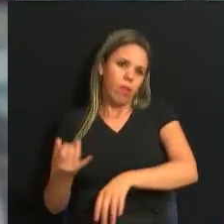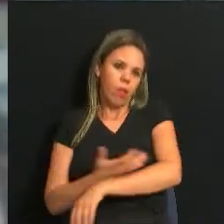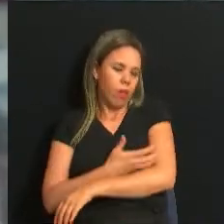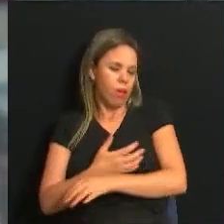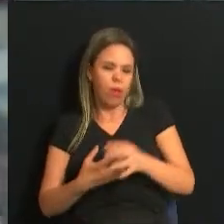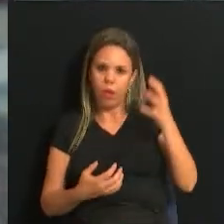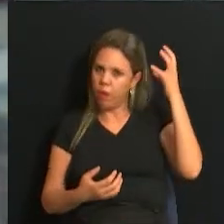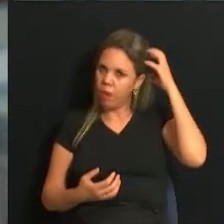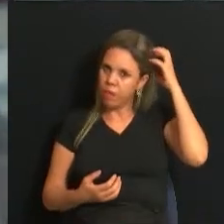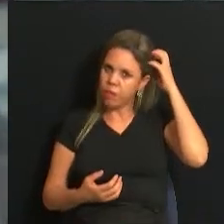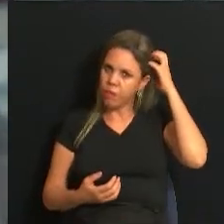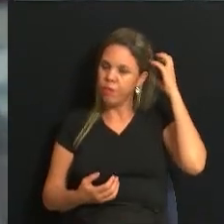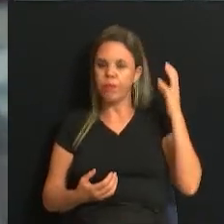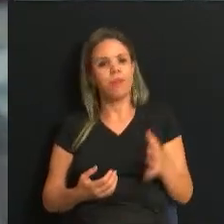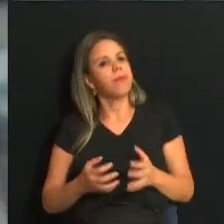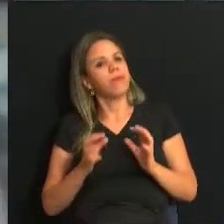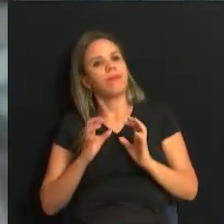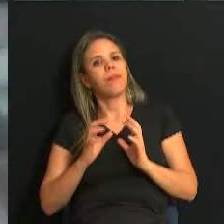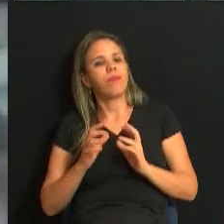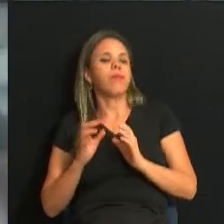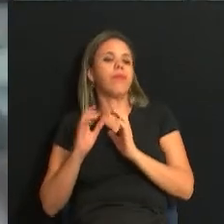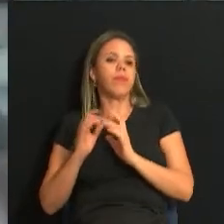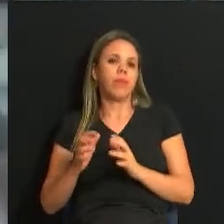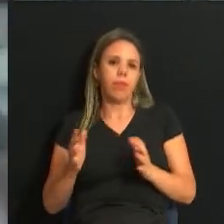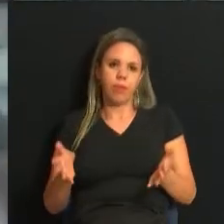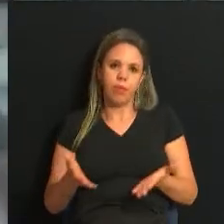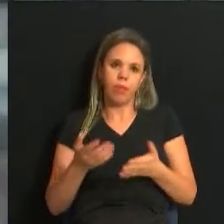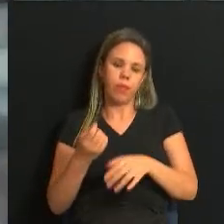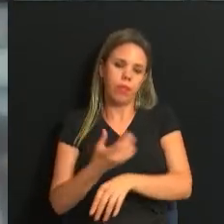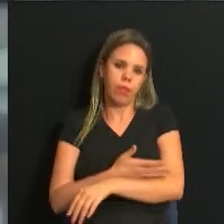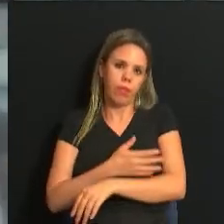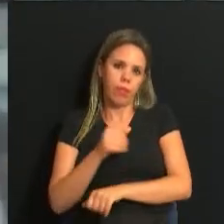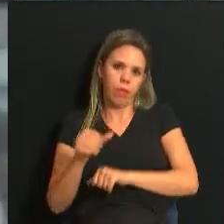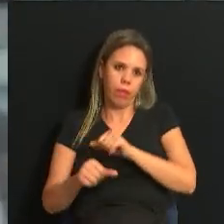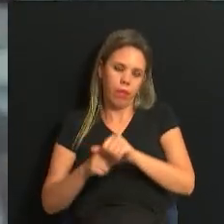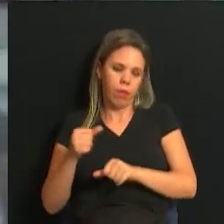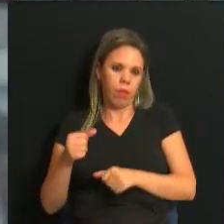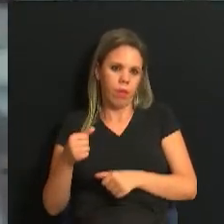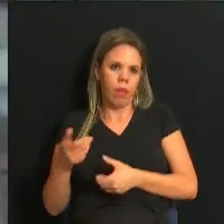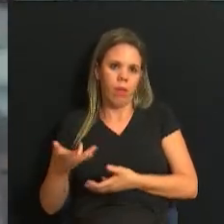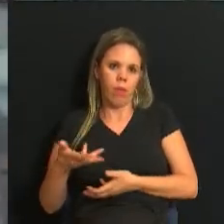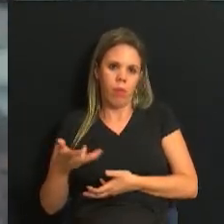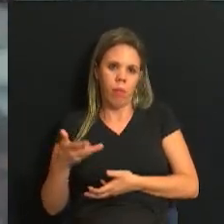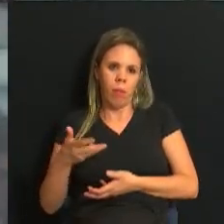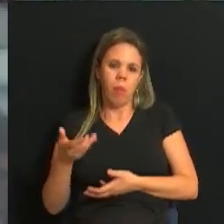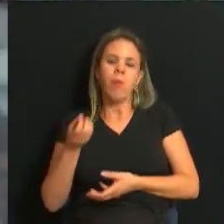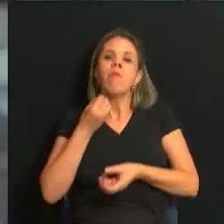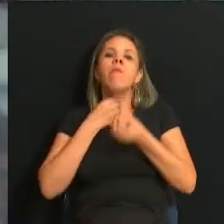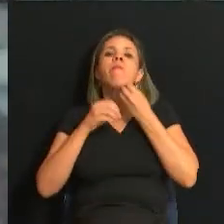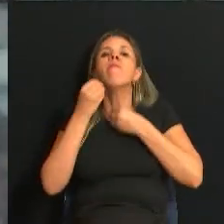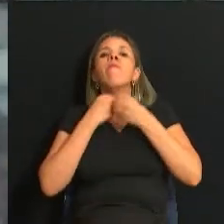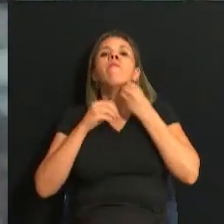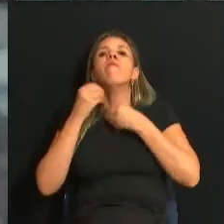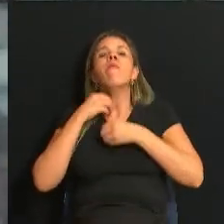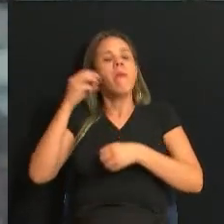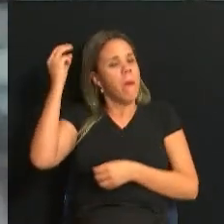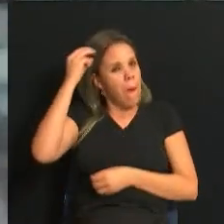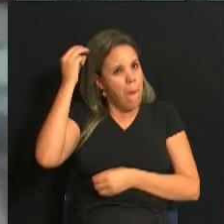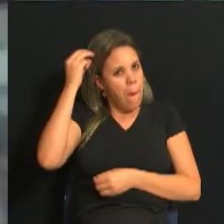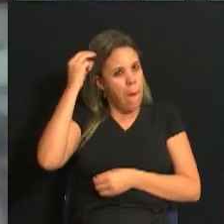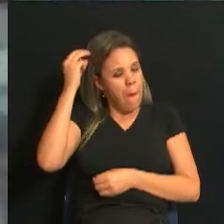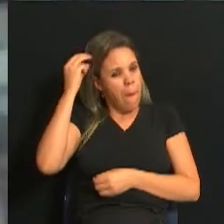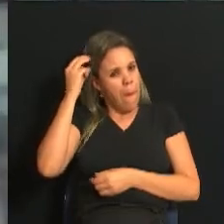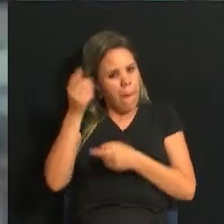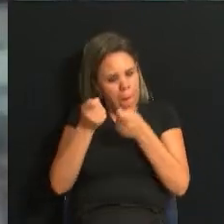cérebro, que é o sistema límbico, ela está super estimulada, com muita adrenalina, cortisol. Hipocampo, que é a área da memória, ele está